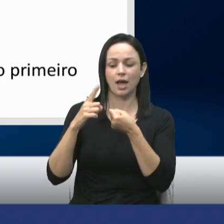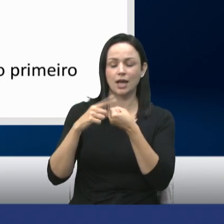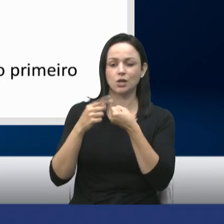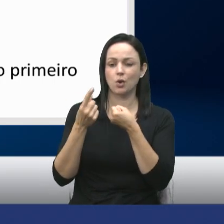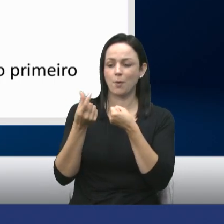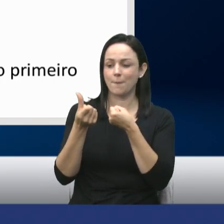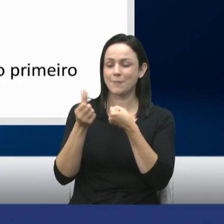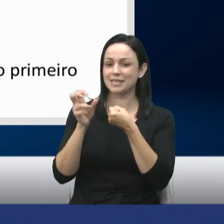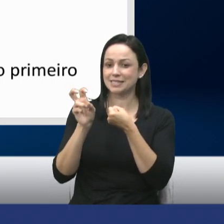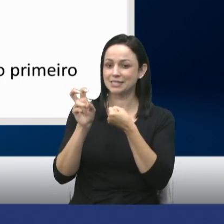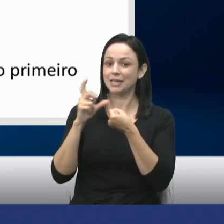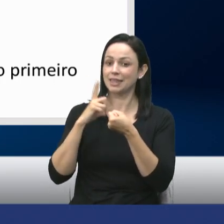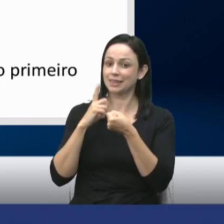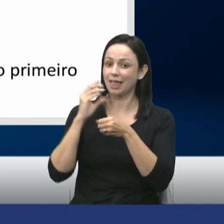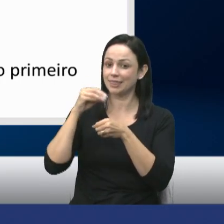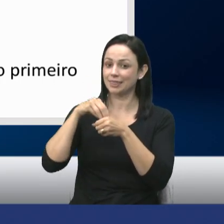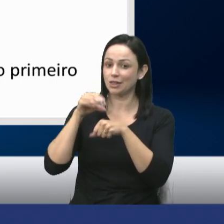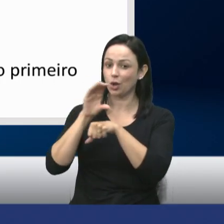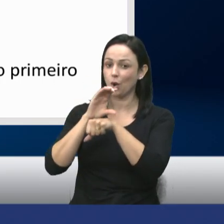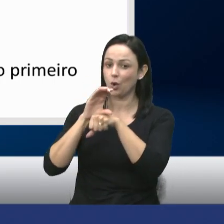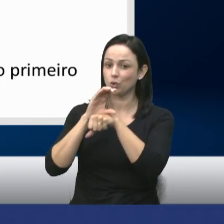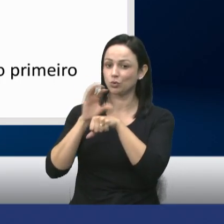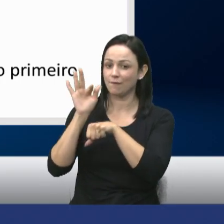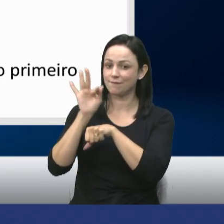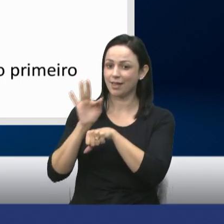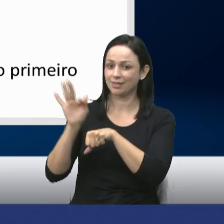da Constituição Federal, e a